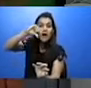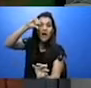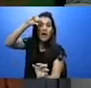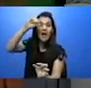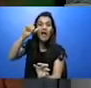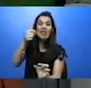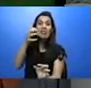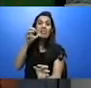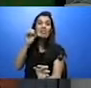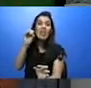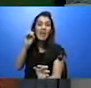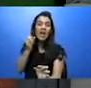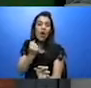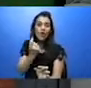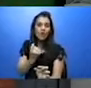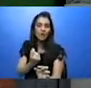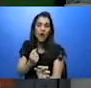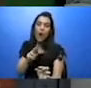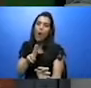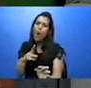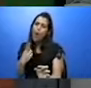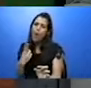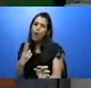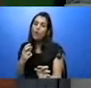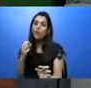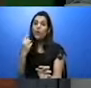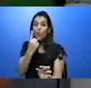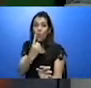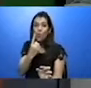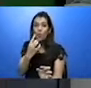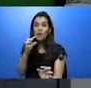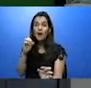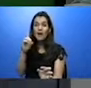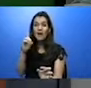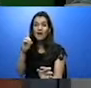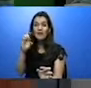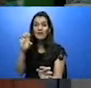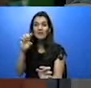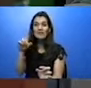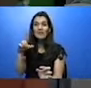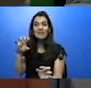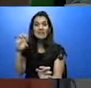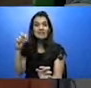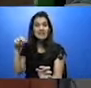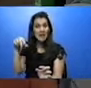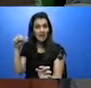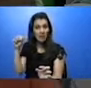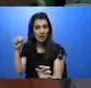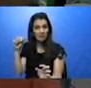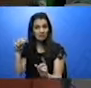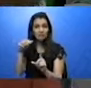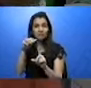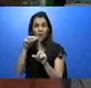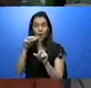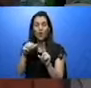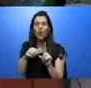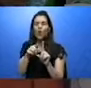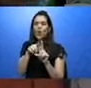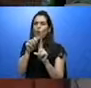10 unidades ou uma dezena, né? É um grupinho de 10. E nós temos a centena,